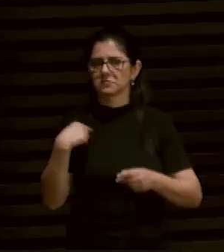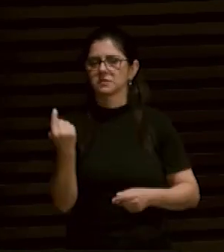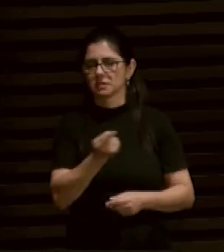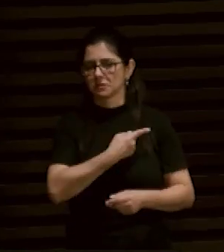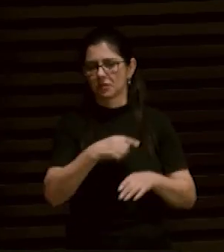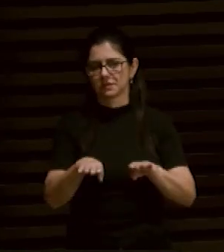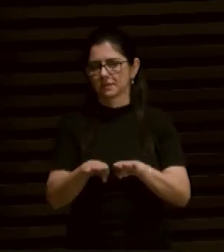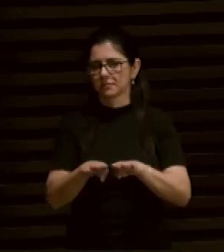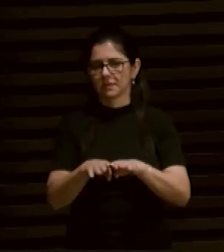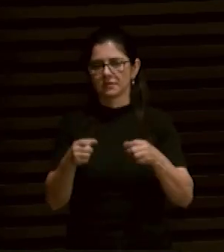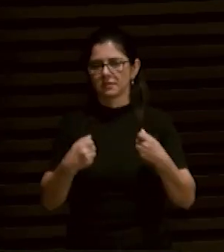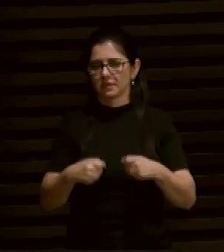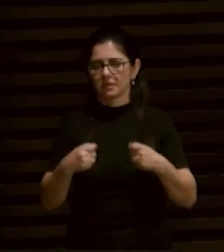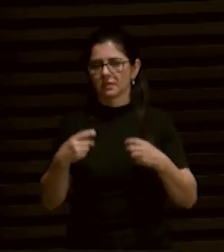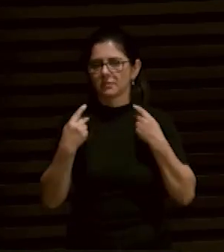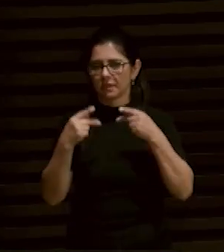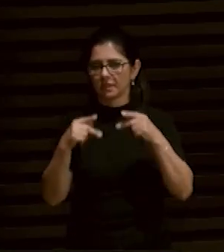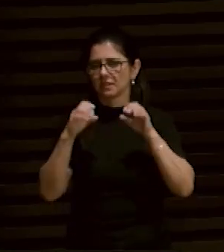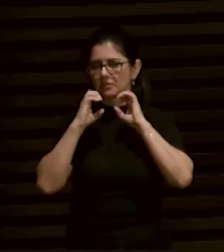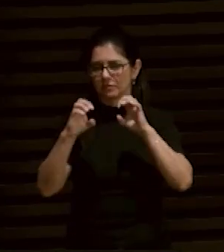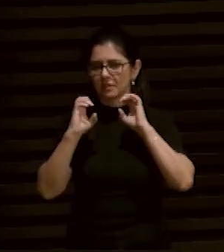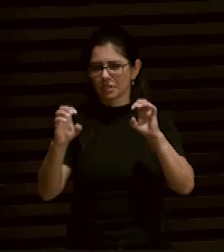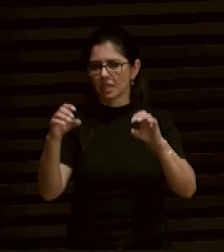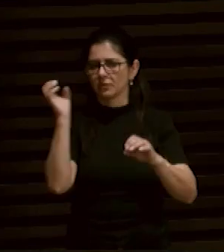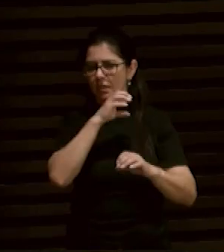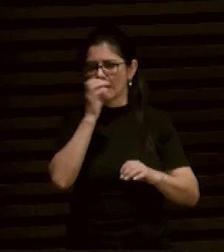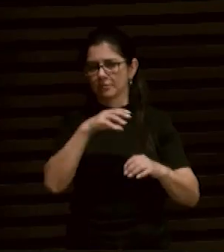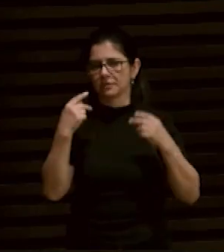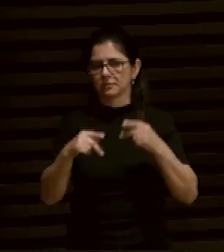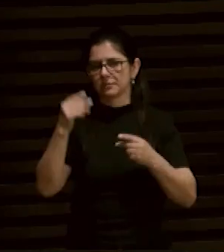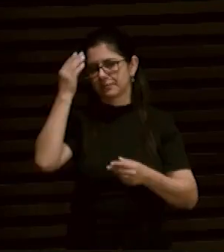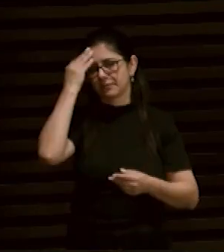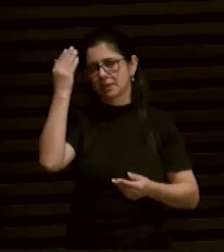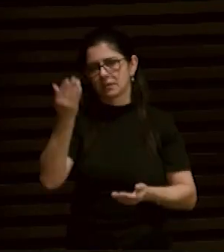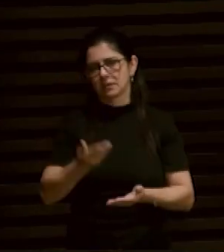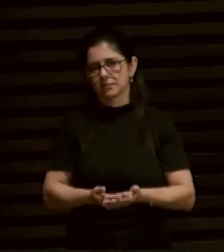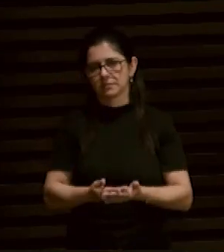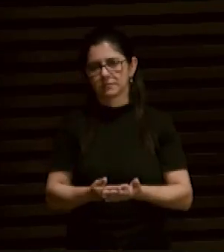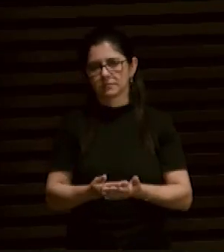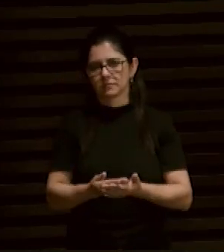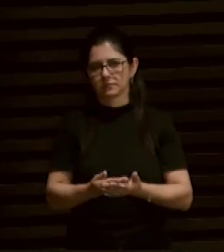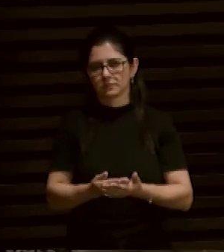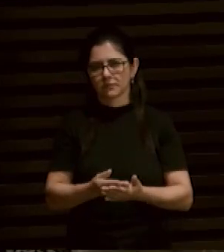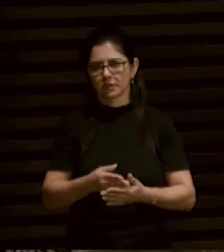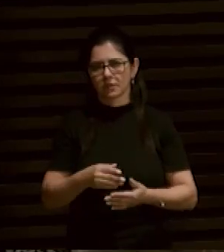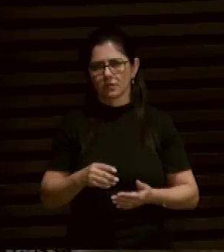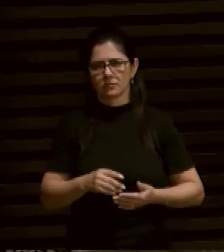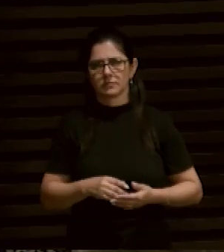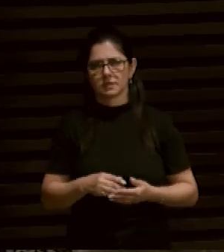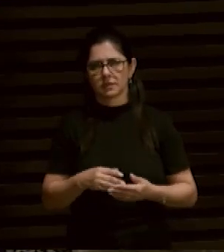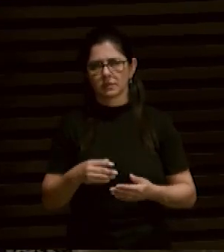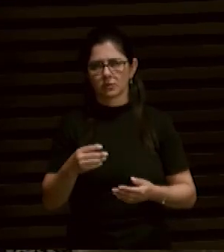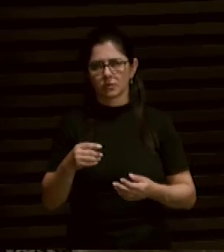para que as pessoas se arrependam e creiam no Senhor. E nós aprendemos, irmãos, também com isso, que o ministério da pregação, ele não é apenas